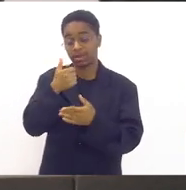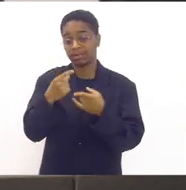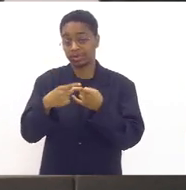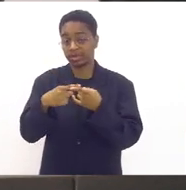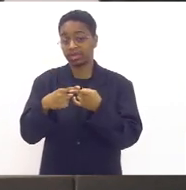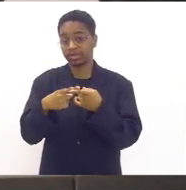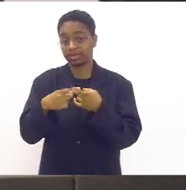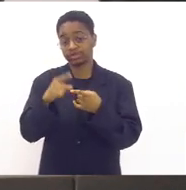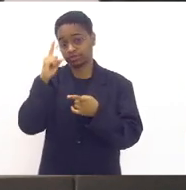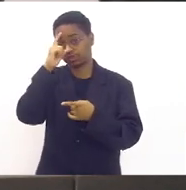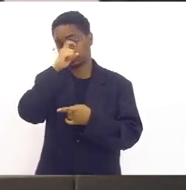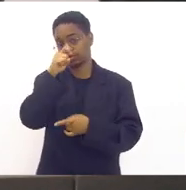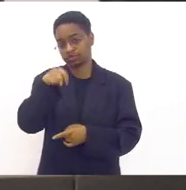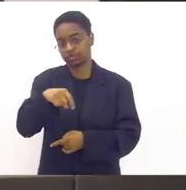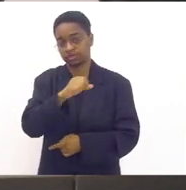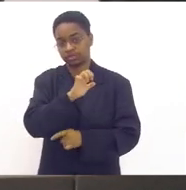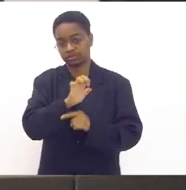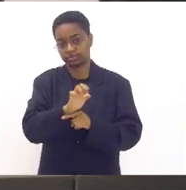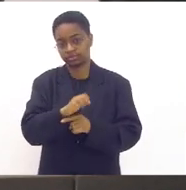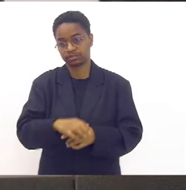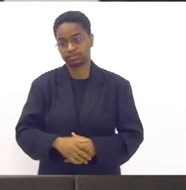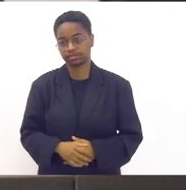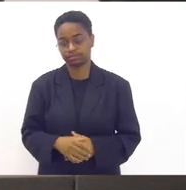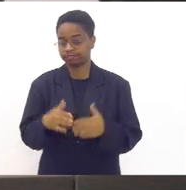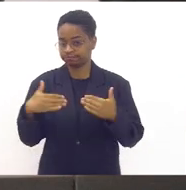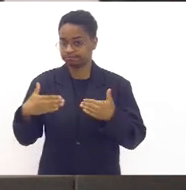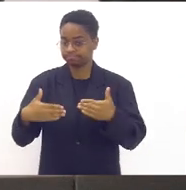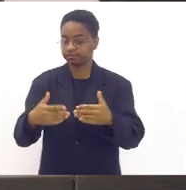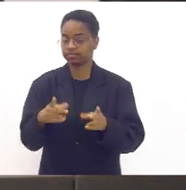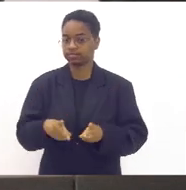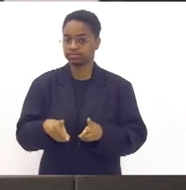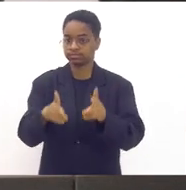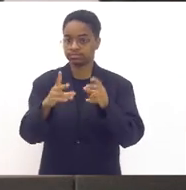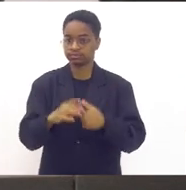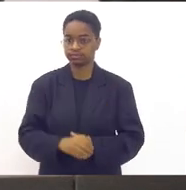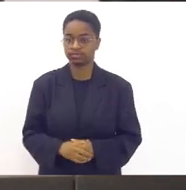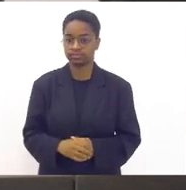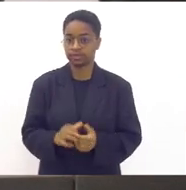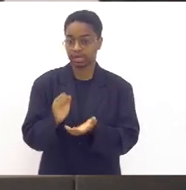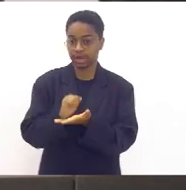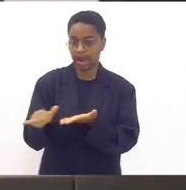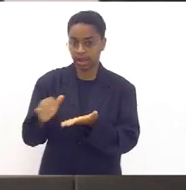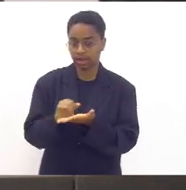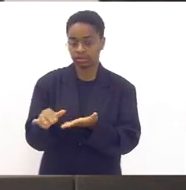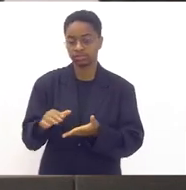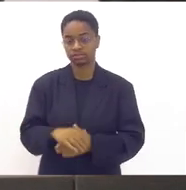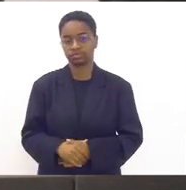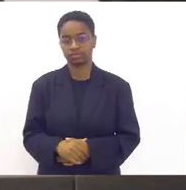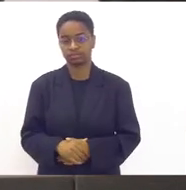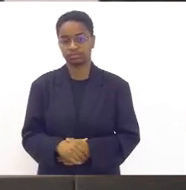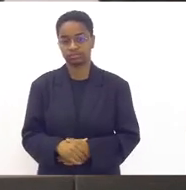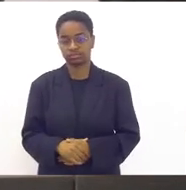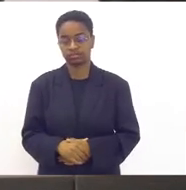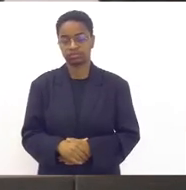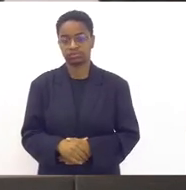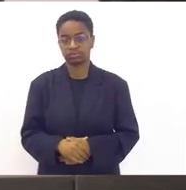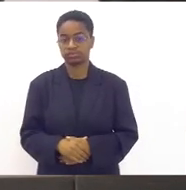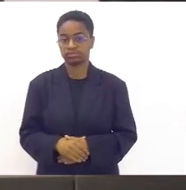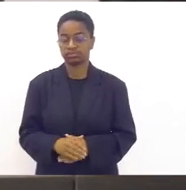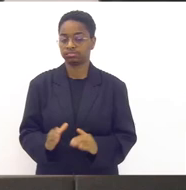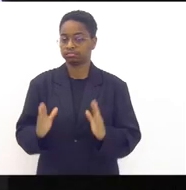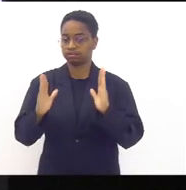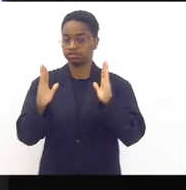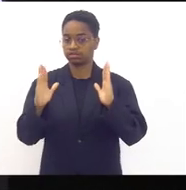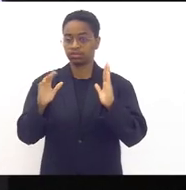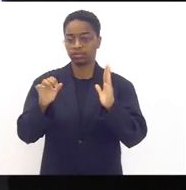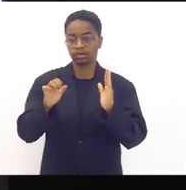Estado. Olha o trem, vamos em frente. Em frente. Despesas. Passando para o quadro das despesas,